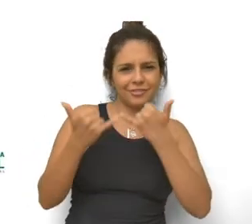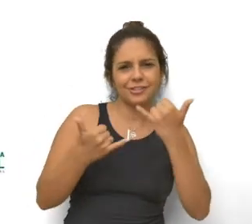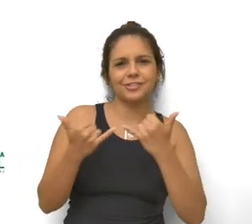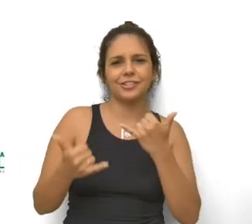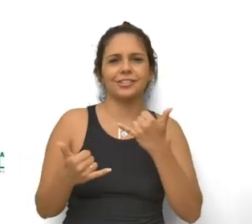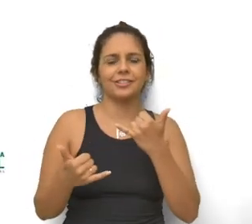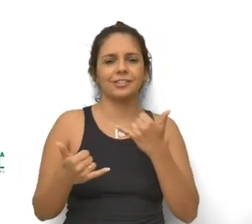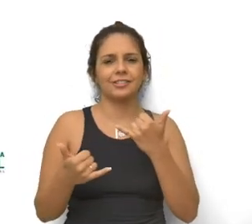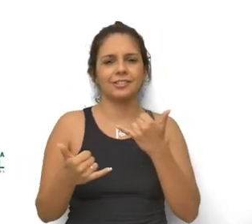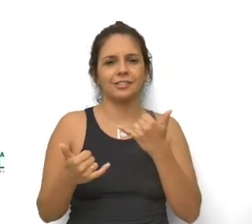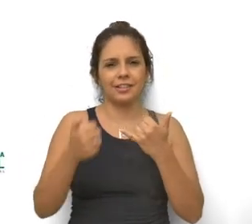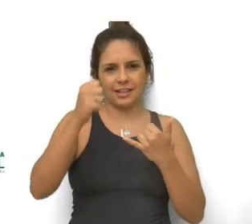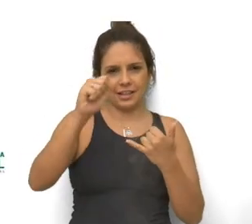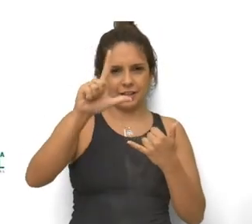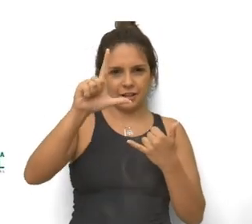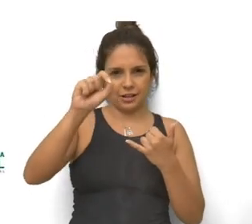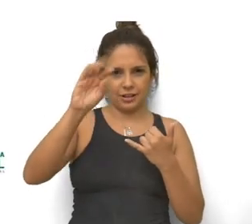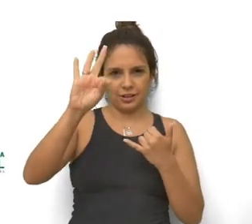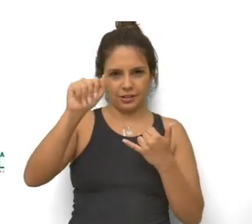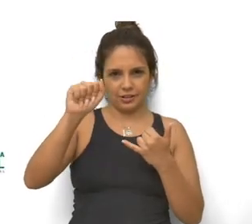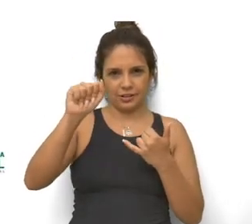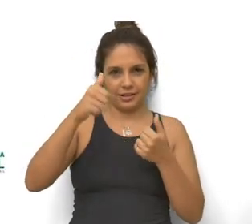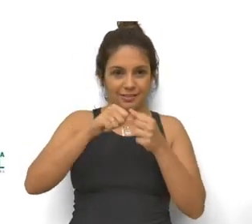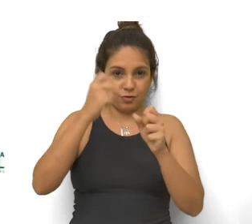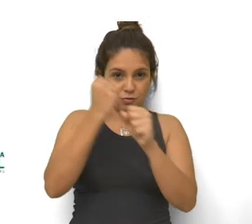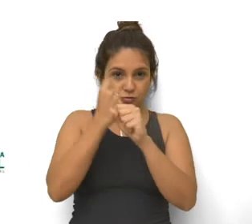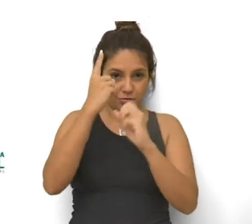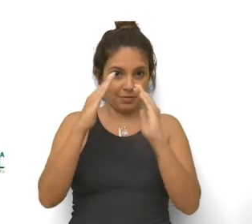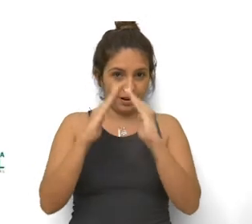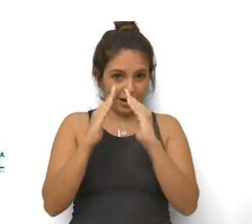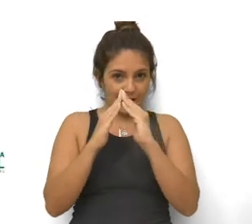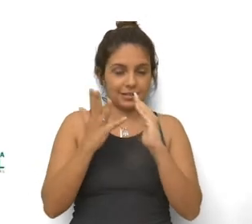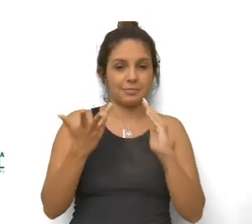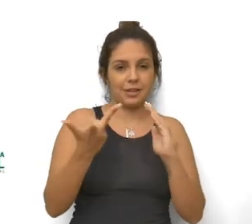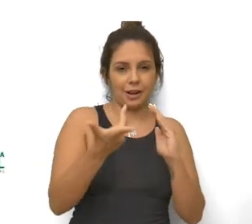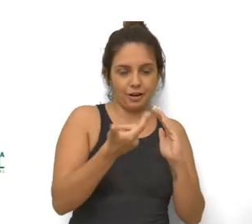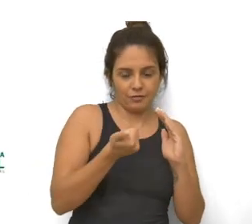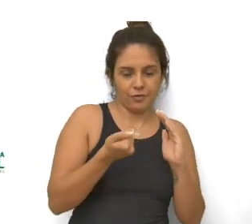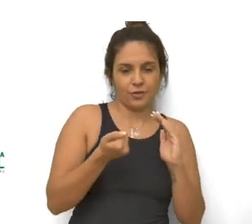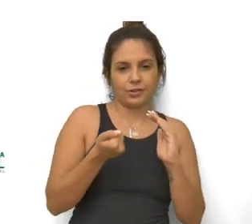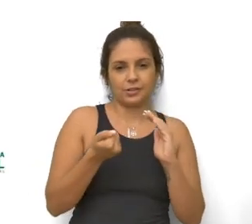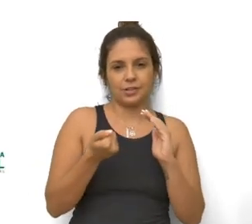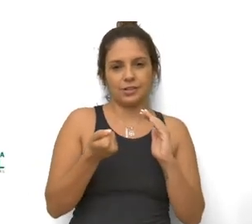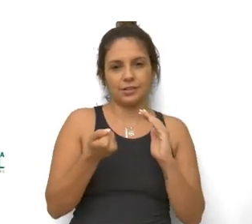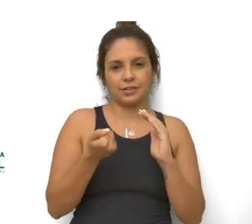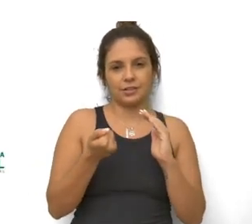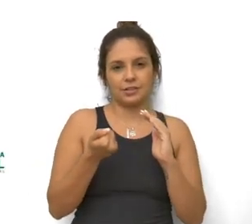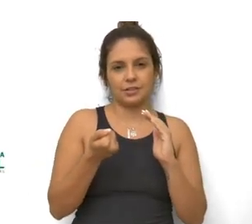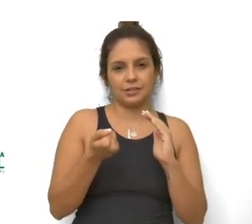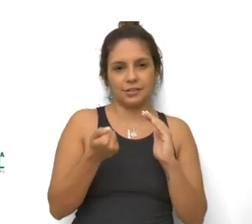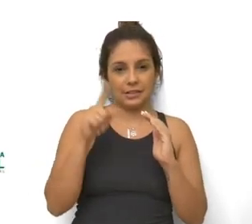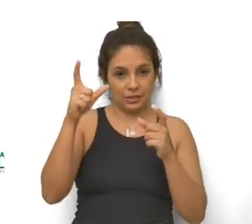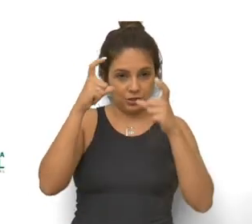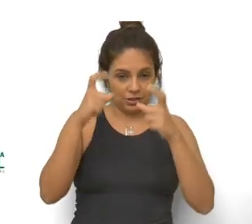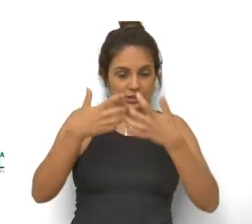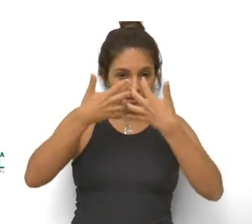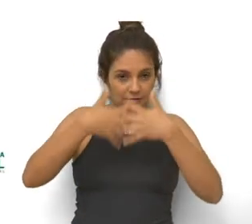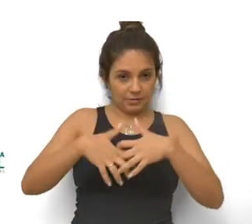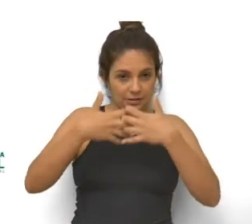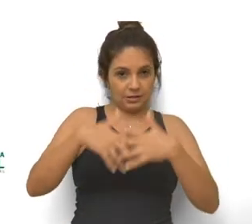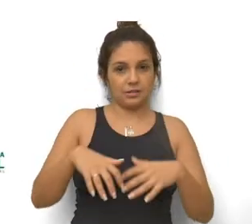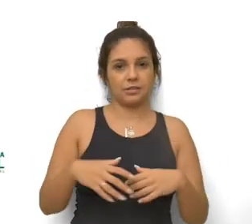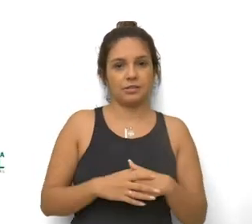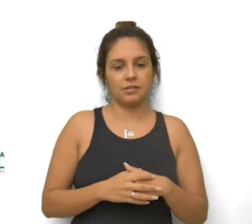divertida. A Lota estava construindo uma casa maravilhosa em Samambaia, e